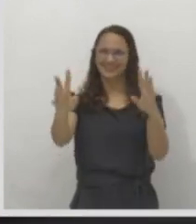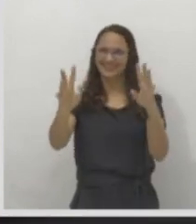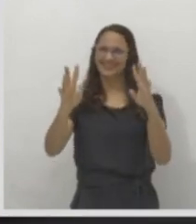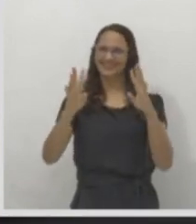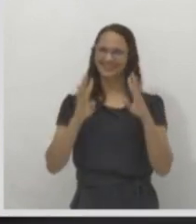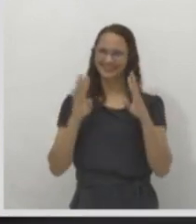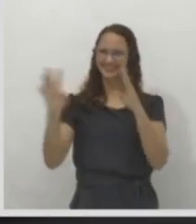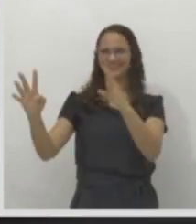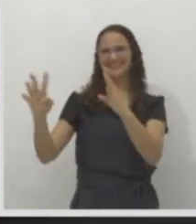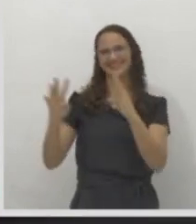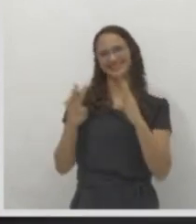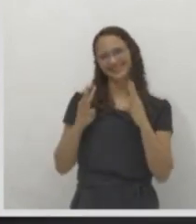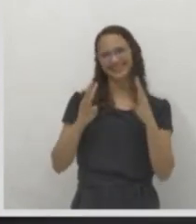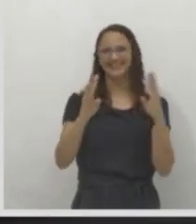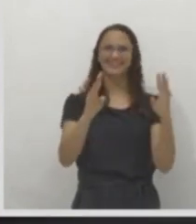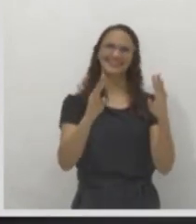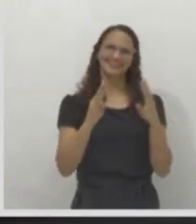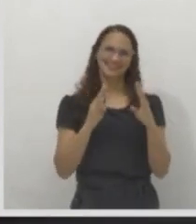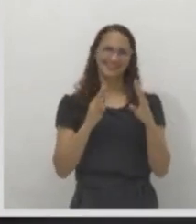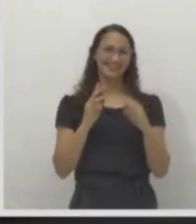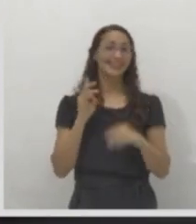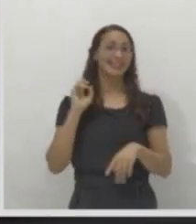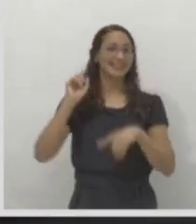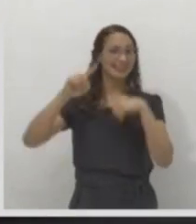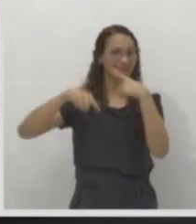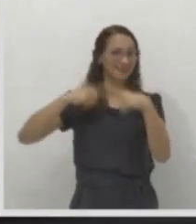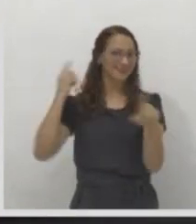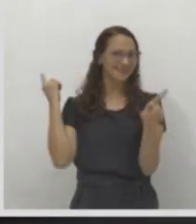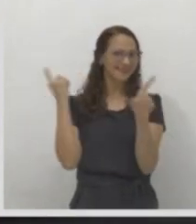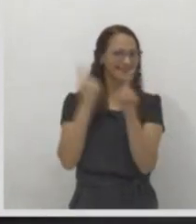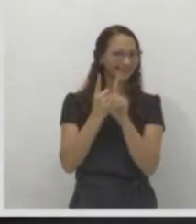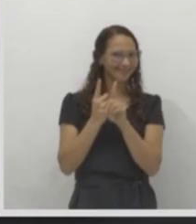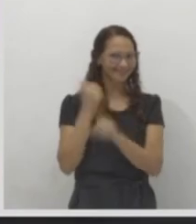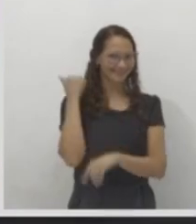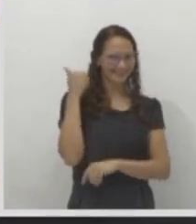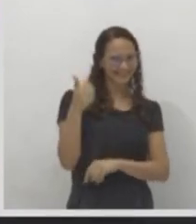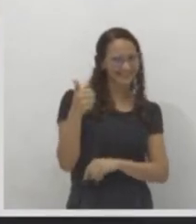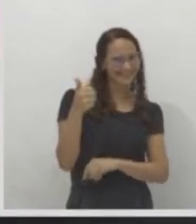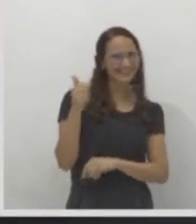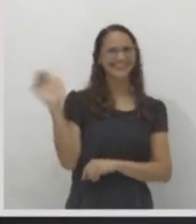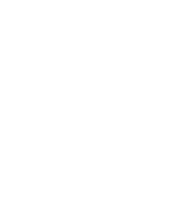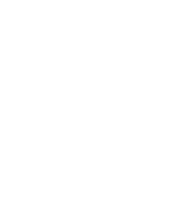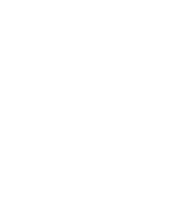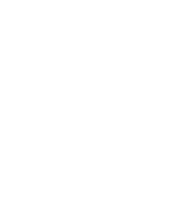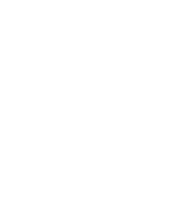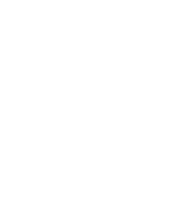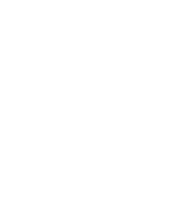estão dando para a gente e conto com vocês na próxima aula. Tchau!